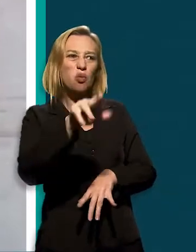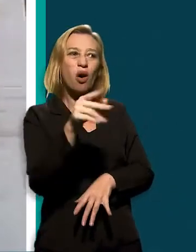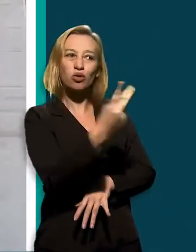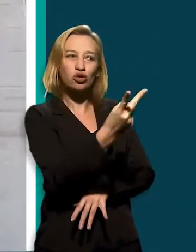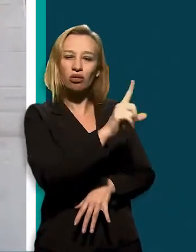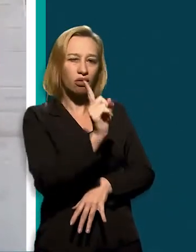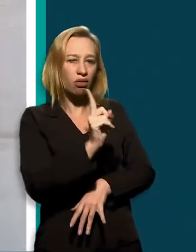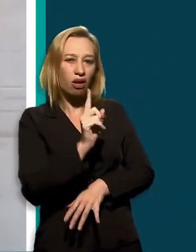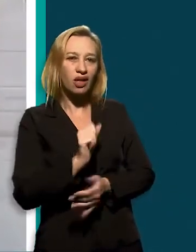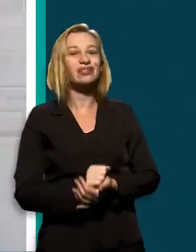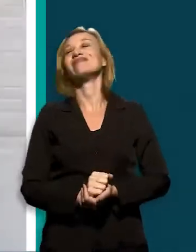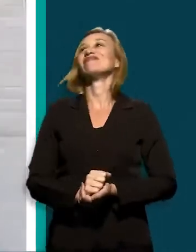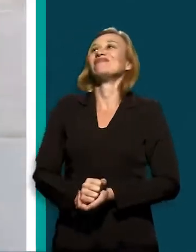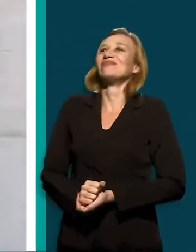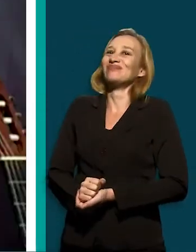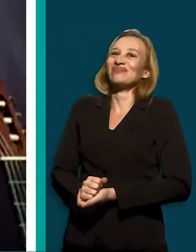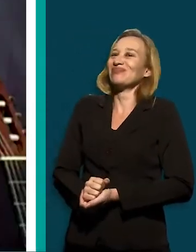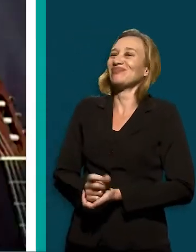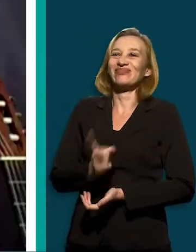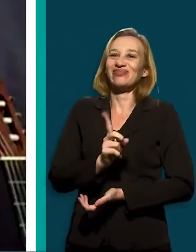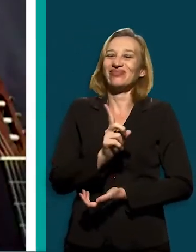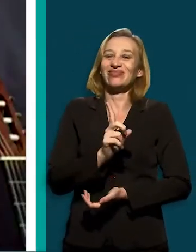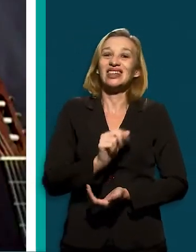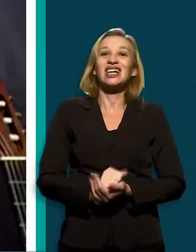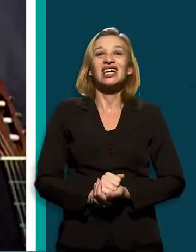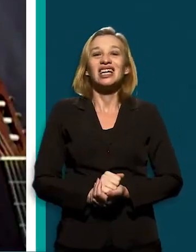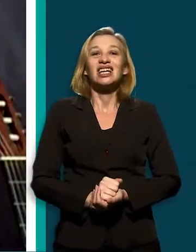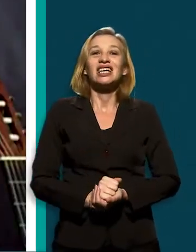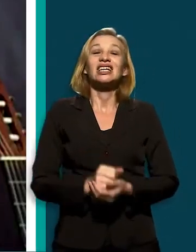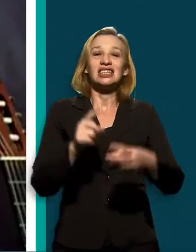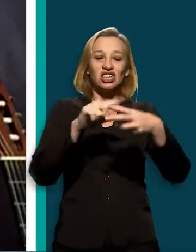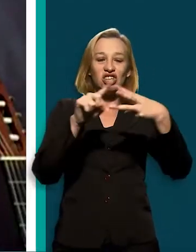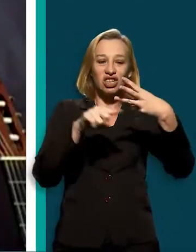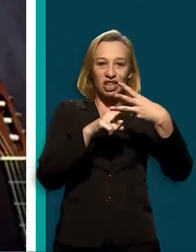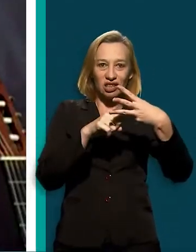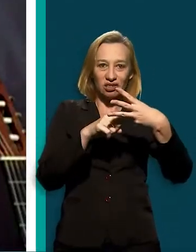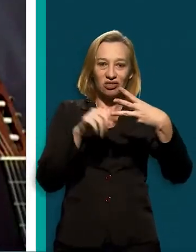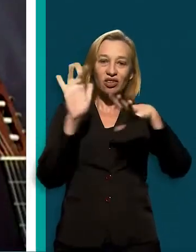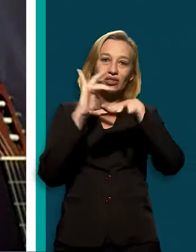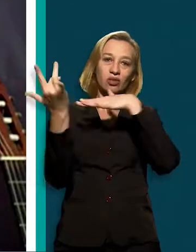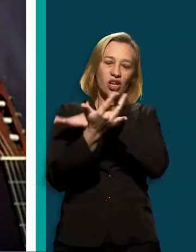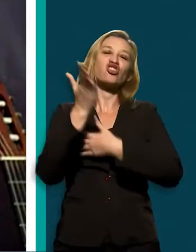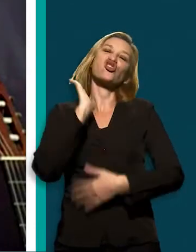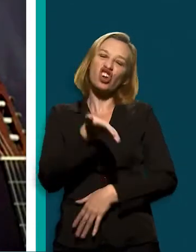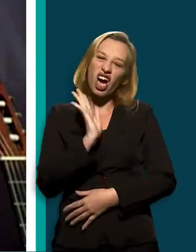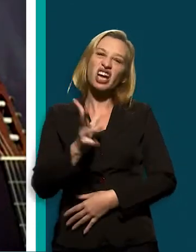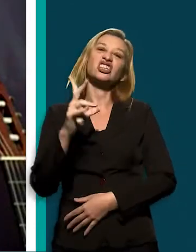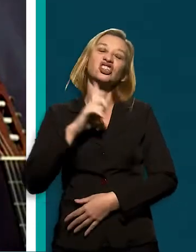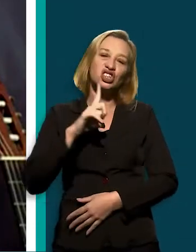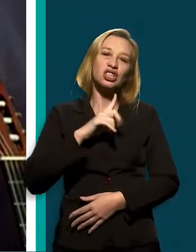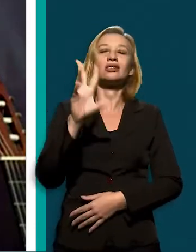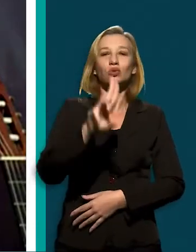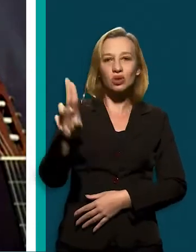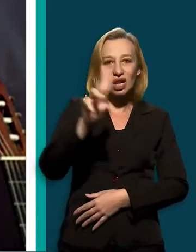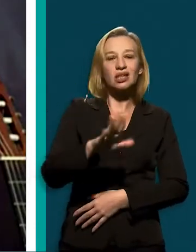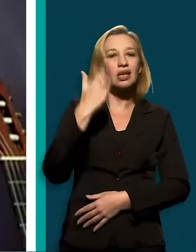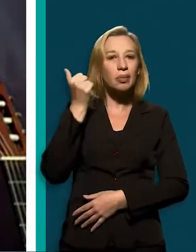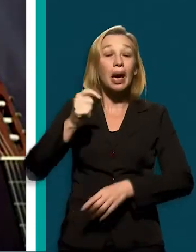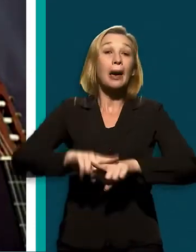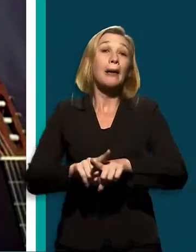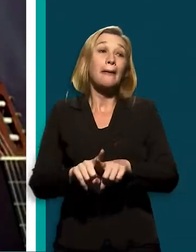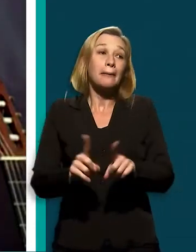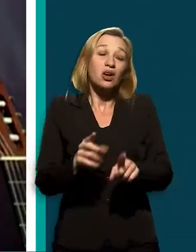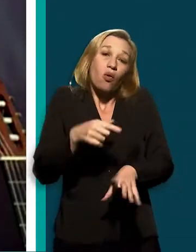outra dimensão, não, né? Não. Essas 3 redes sociais eu já tinha, já sabia